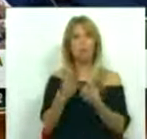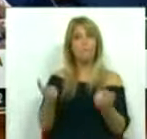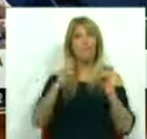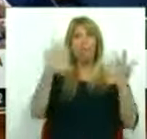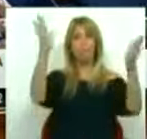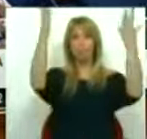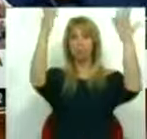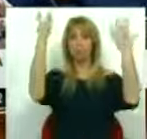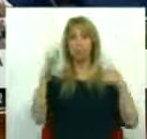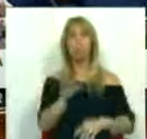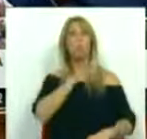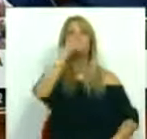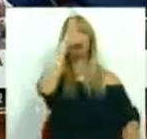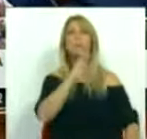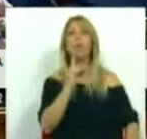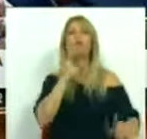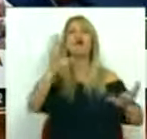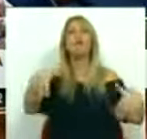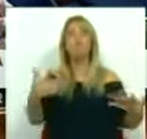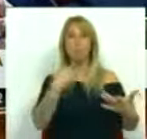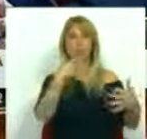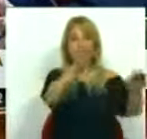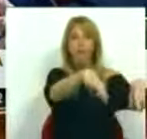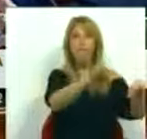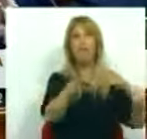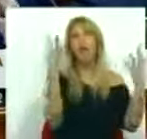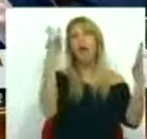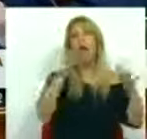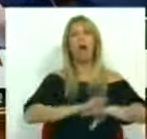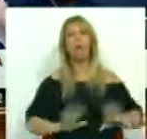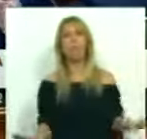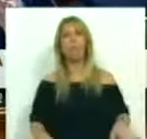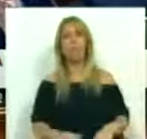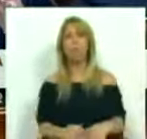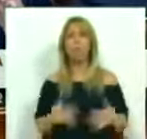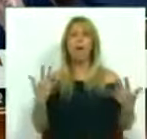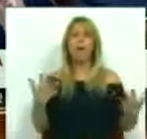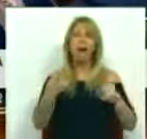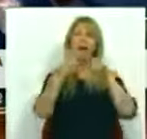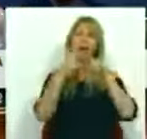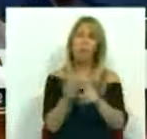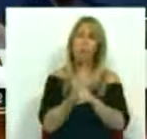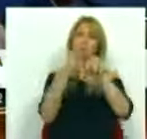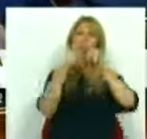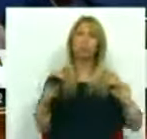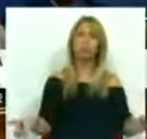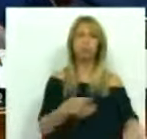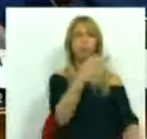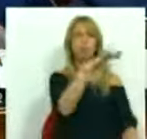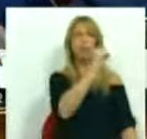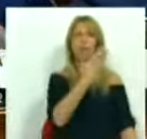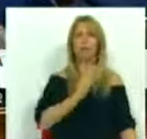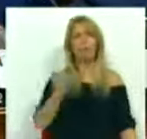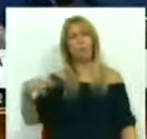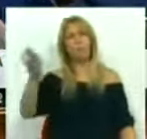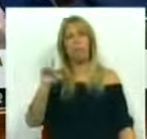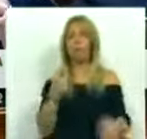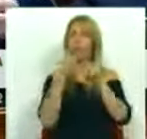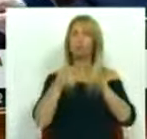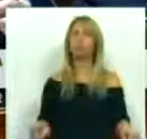efusivamente o Sr. Ministro, mas que depois o deixaria de aplaudir. Sabe, há coisas que distinguem o Partido Social Democrata do Partido